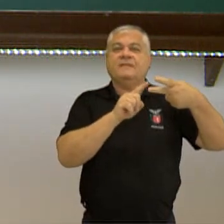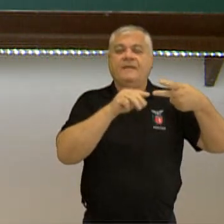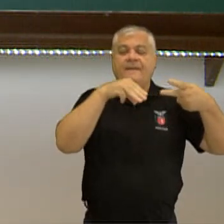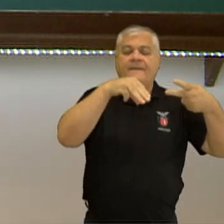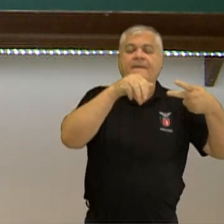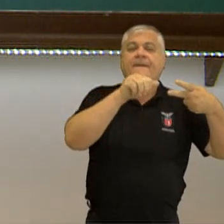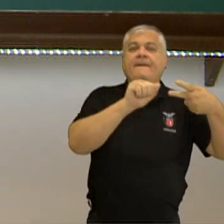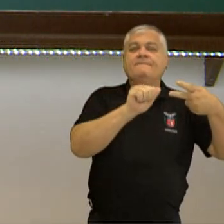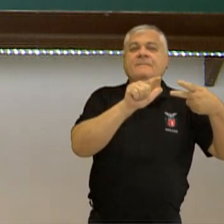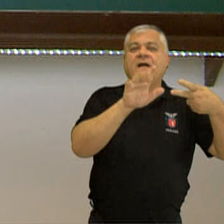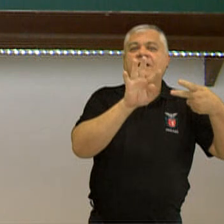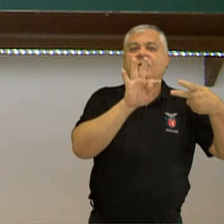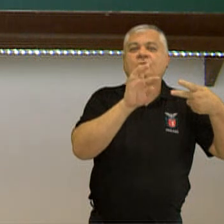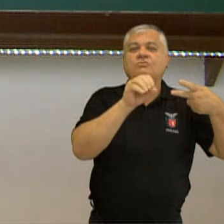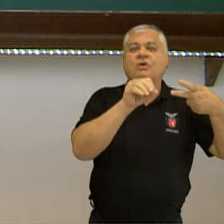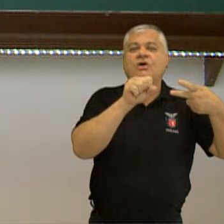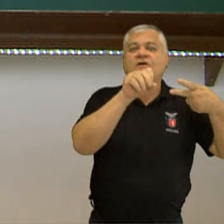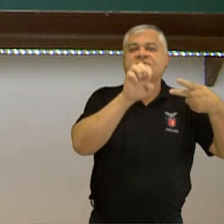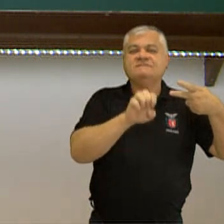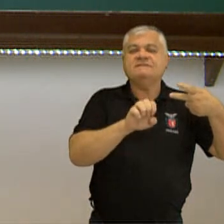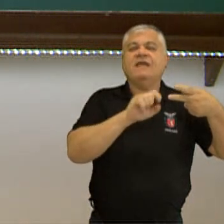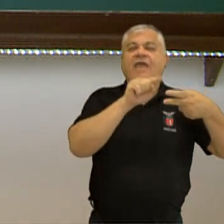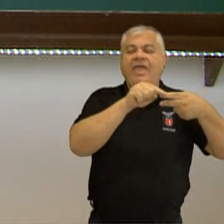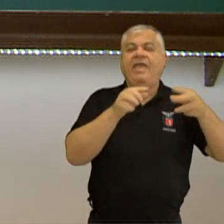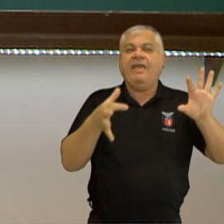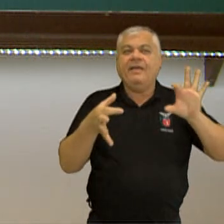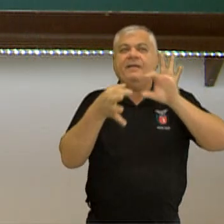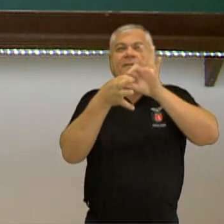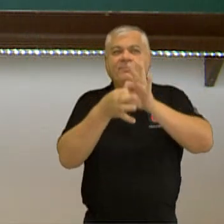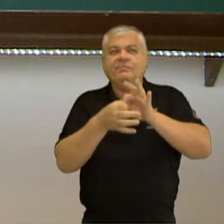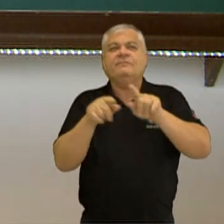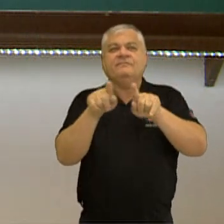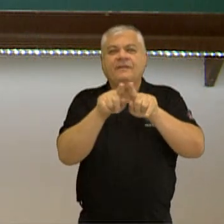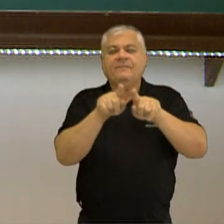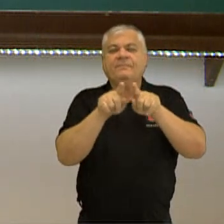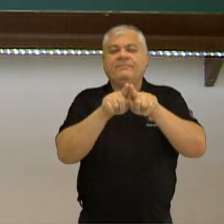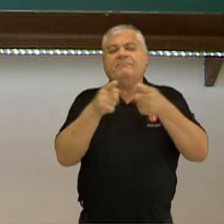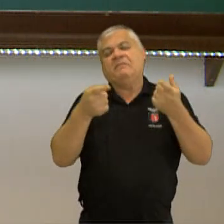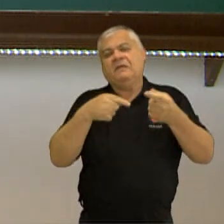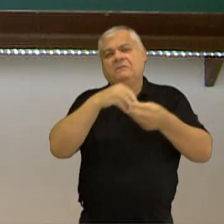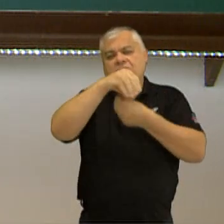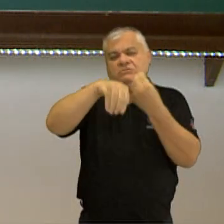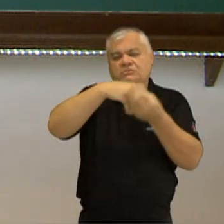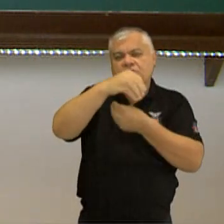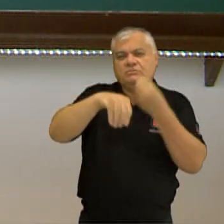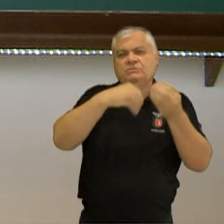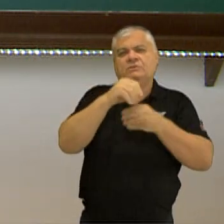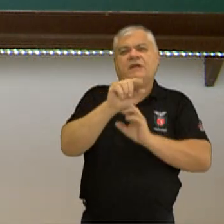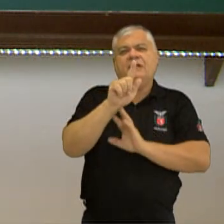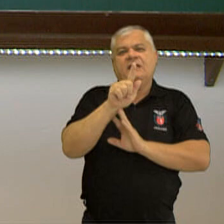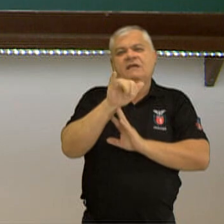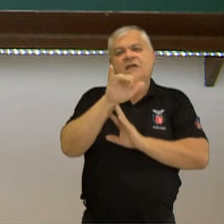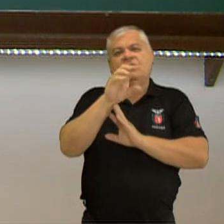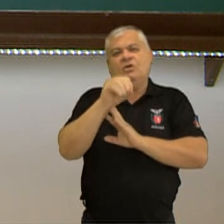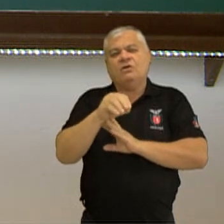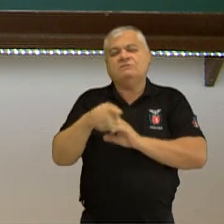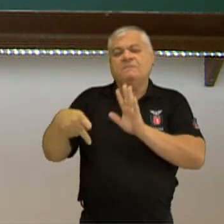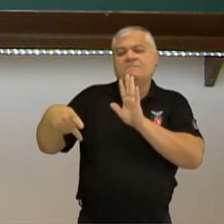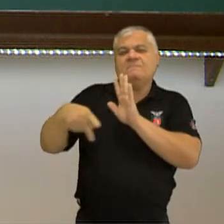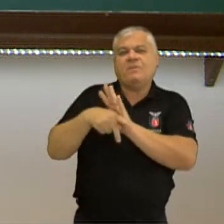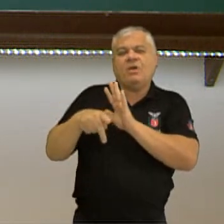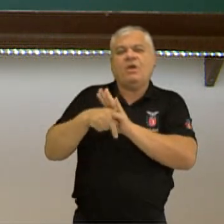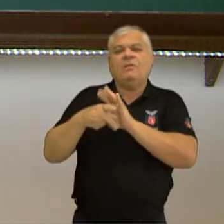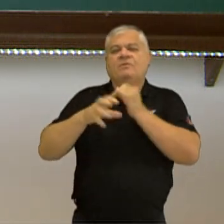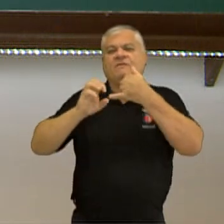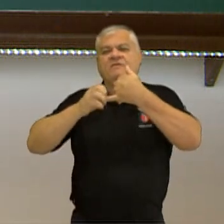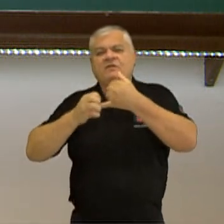são moléculas de glicose associadas a mais uma molécula de glicose, formando lá, por exemplo, presente nos